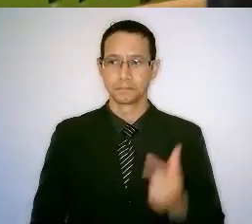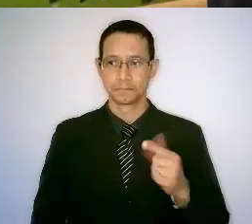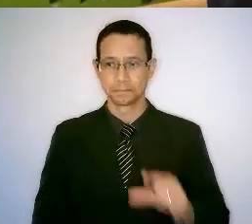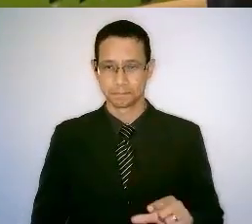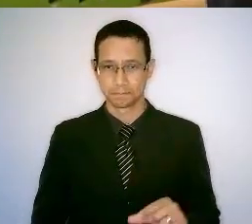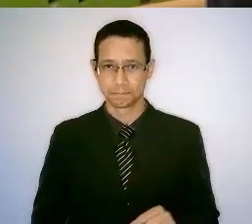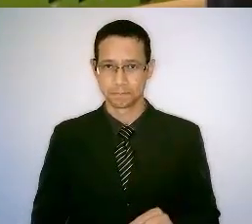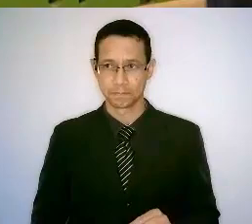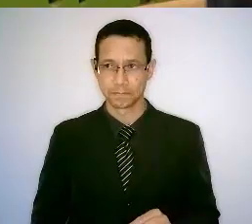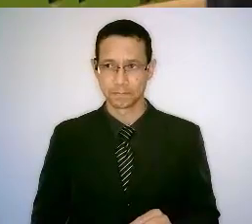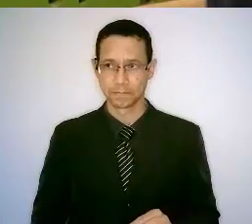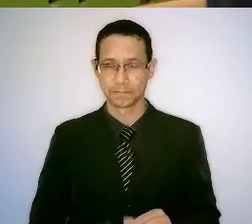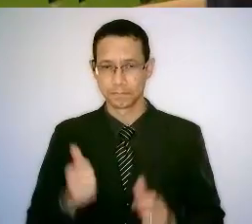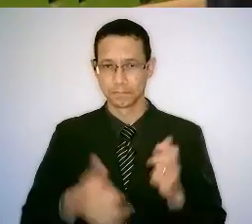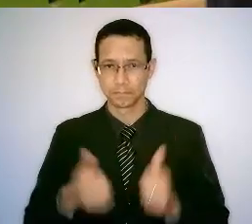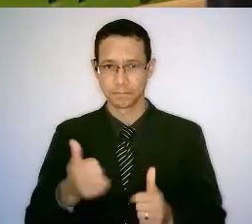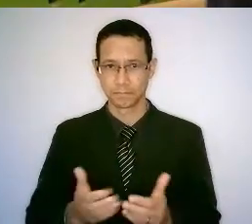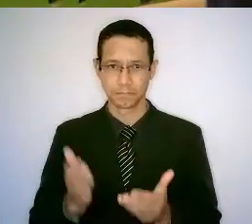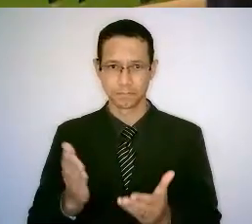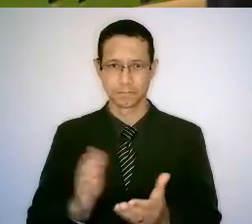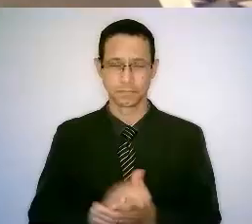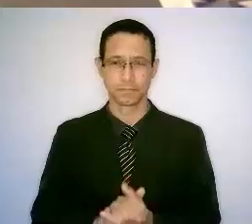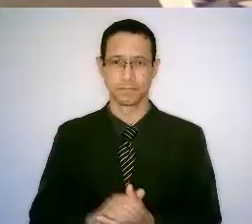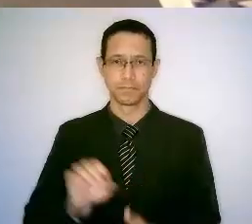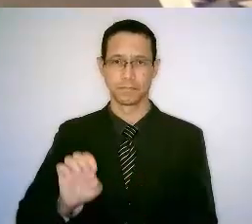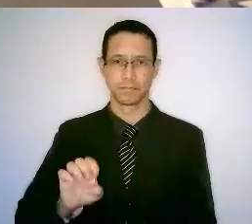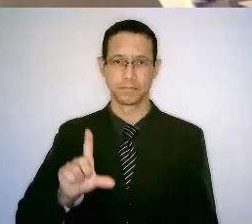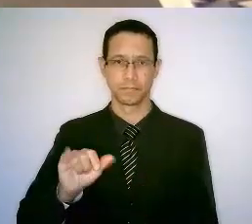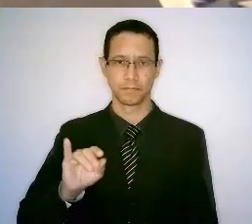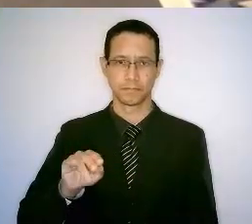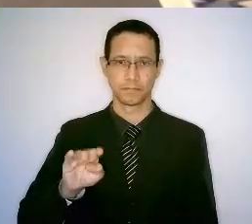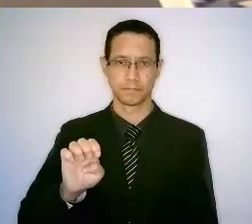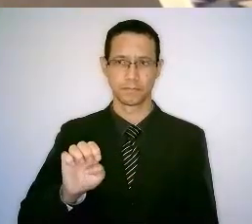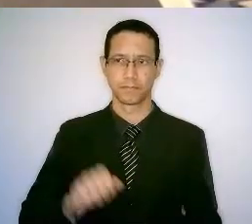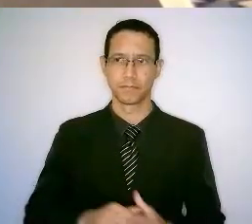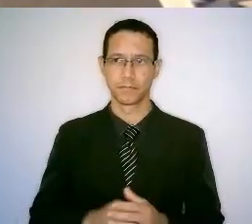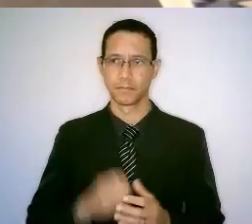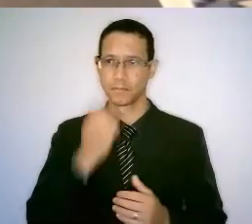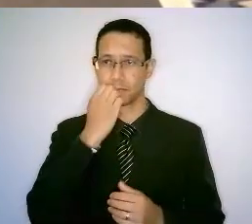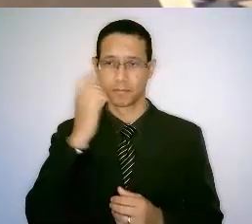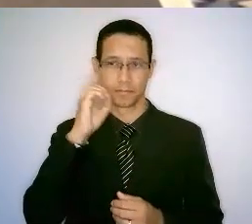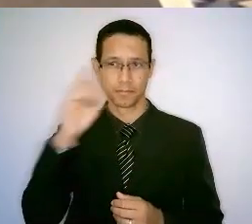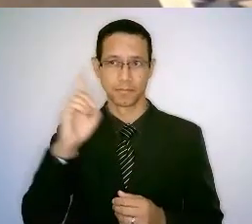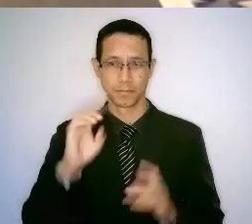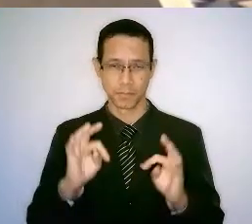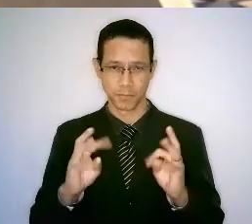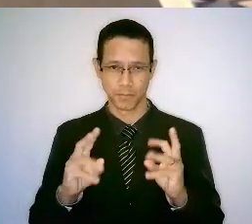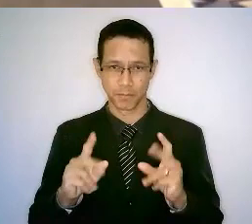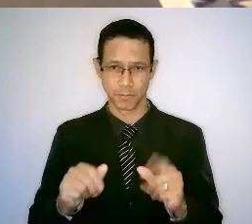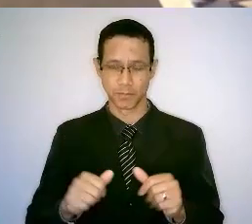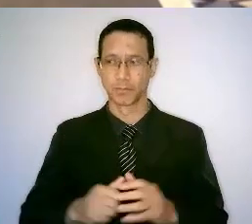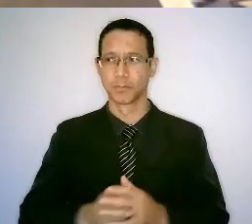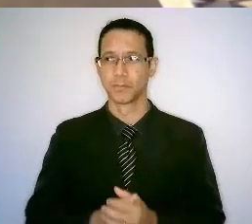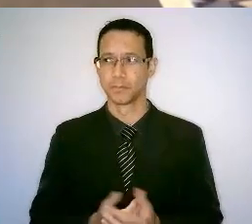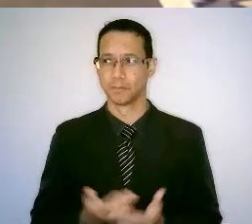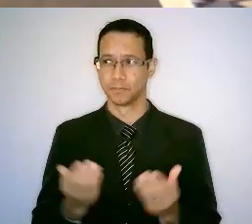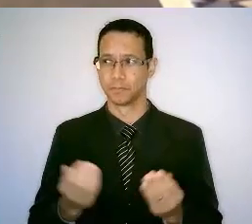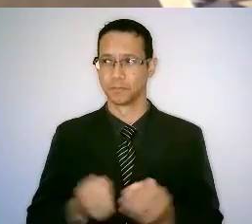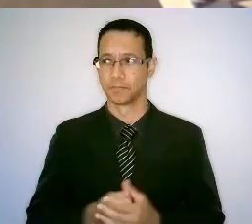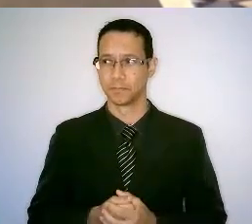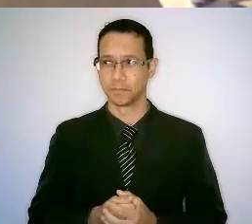Gostaria de fazer alguma colocação, doutora Elaine? Meu bom dia a todas e a todos.